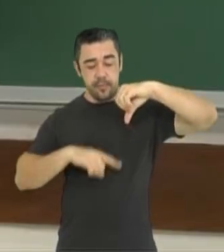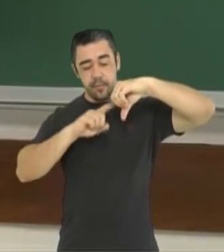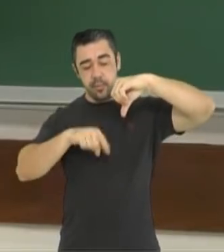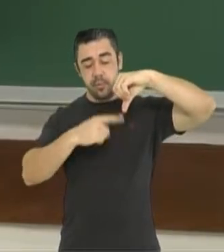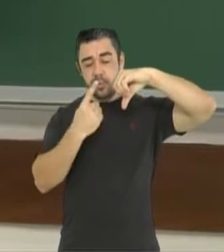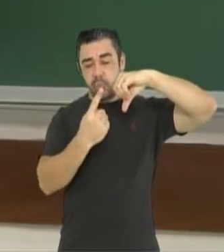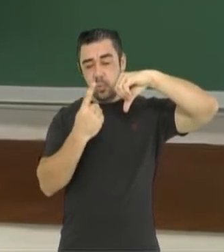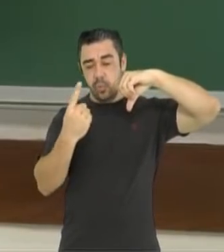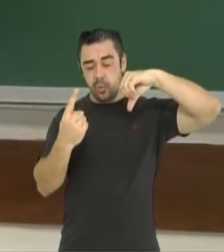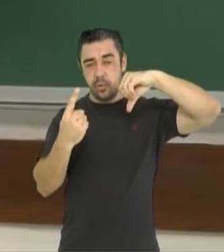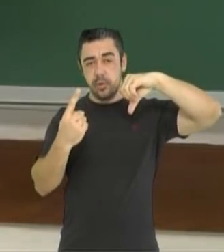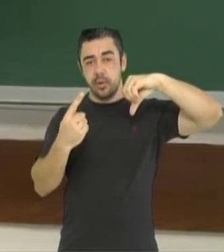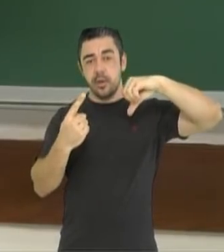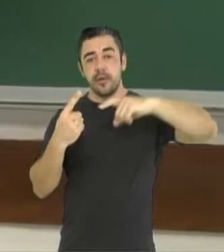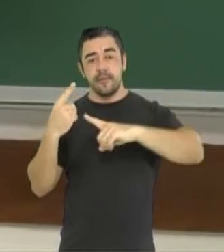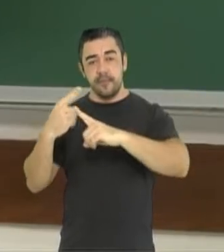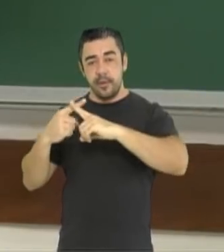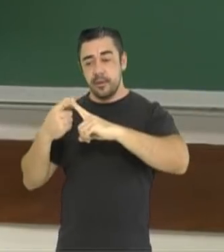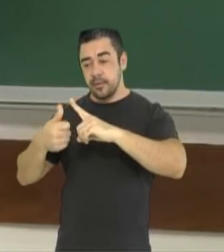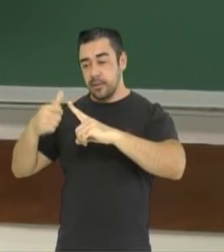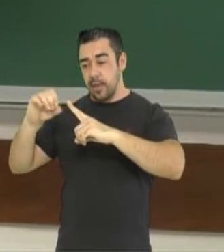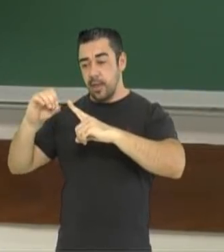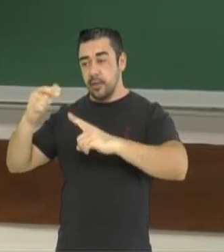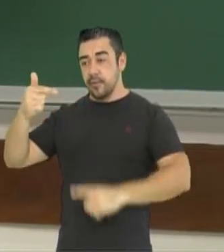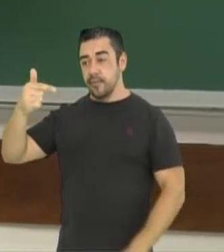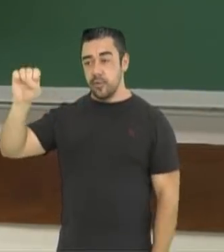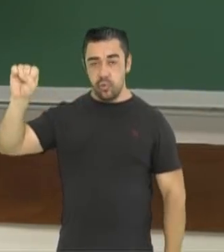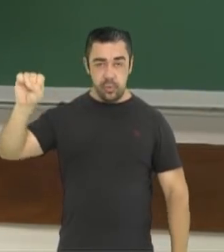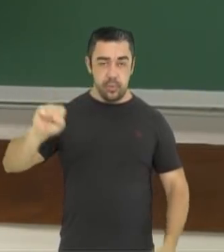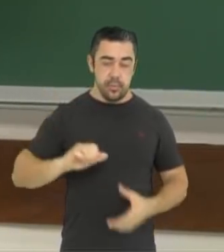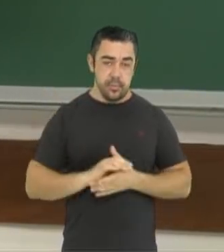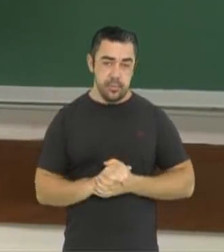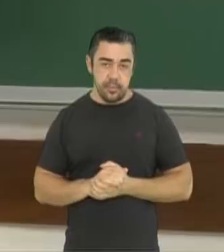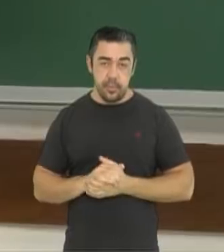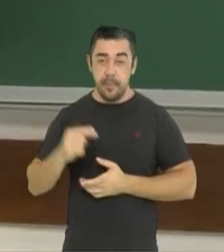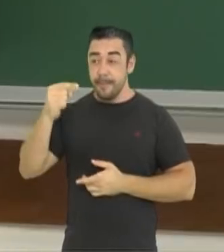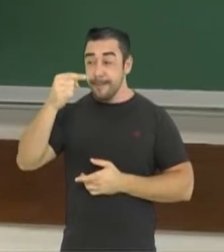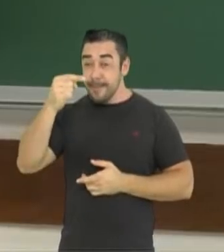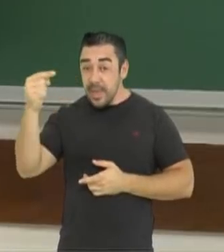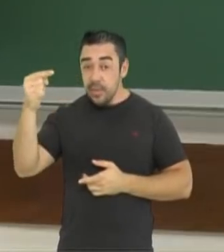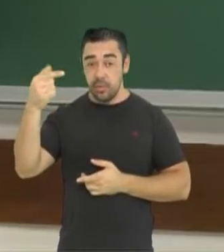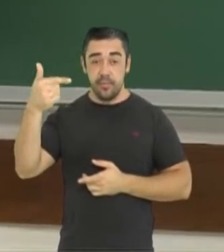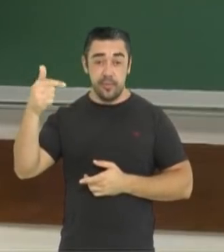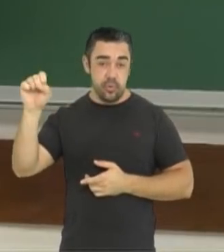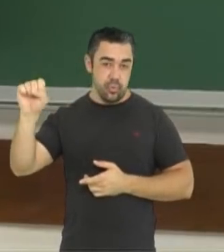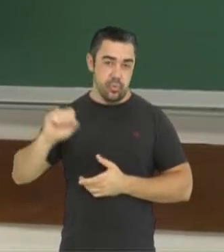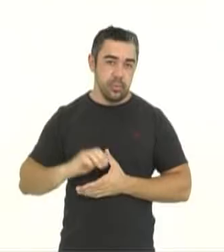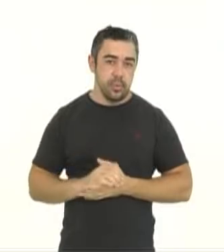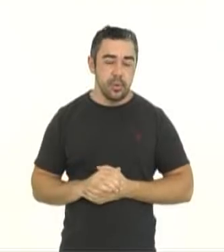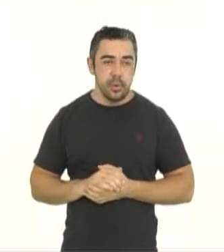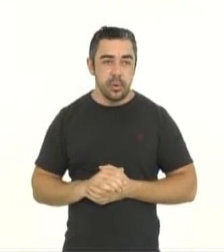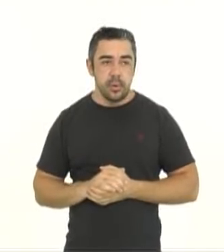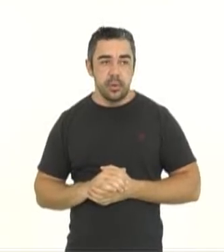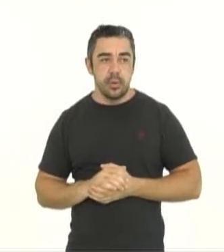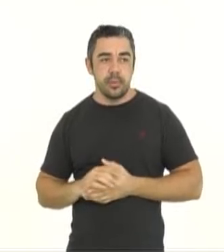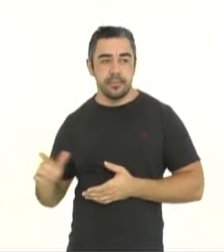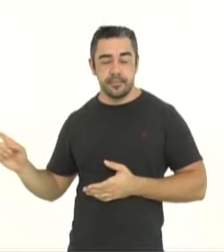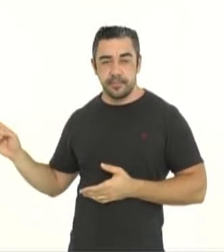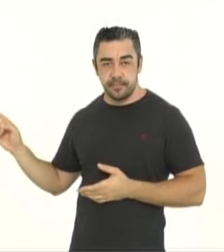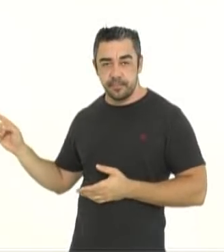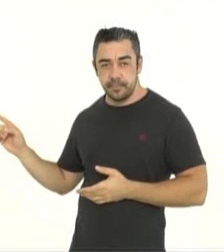de um número bem pequenininho, esse expoente ficará negativo. Dessa forma, a massa do elétron em notação